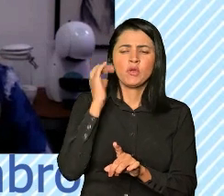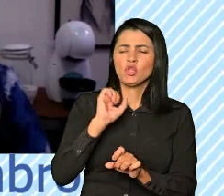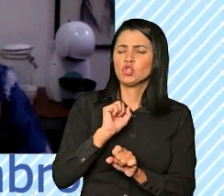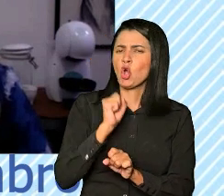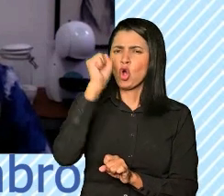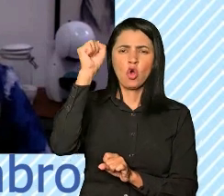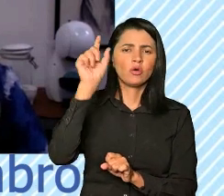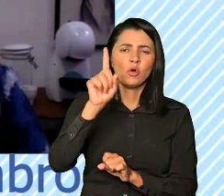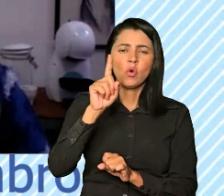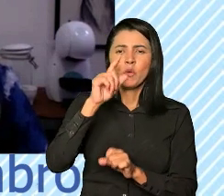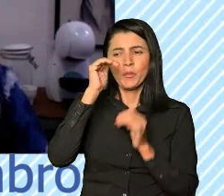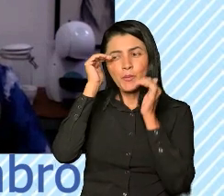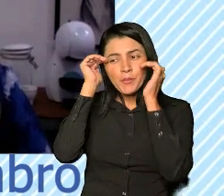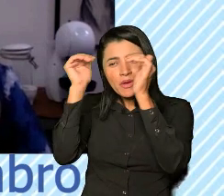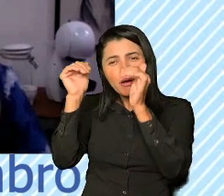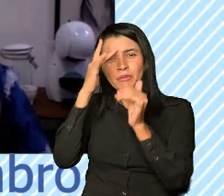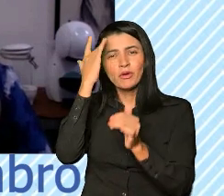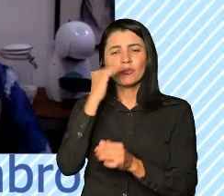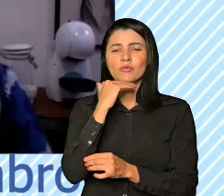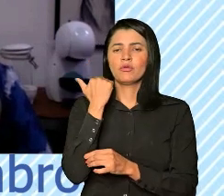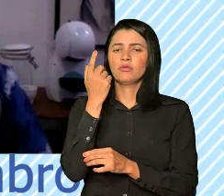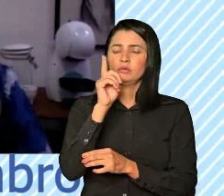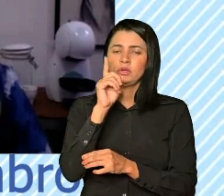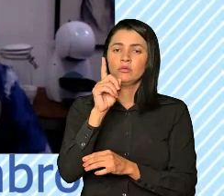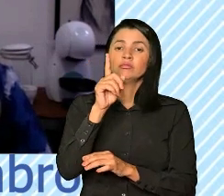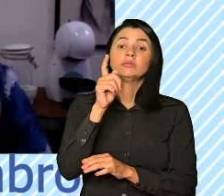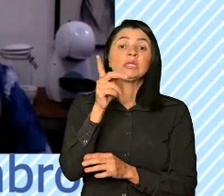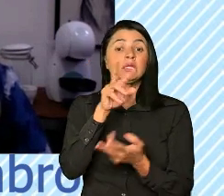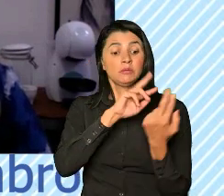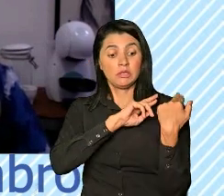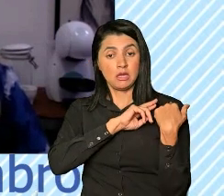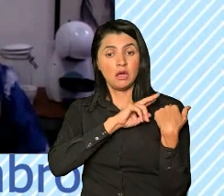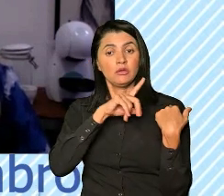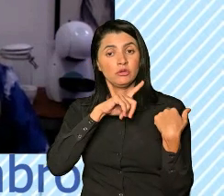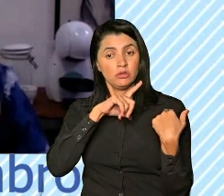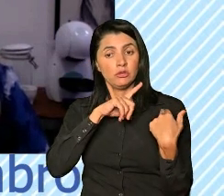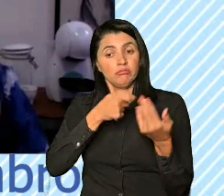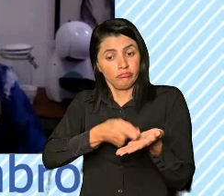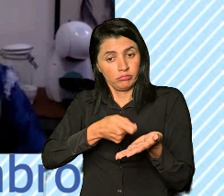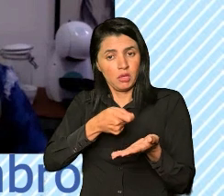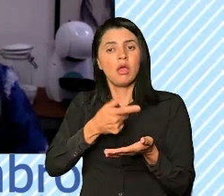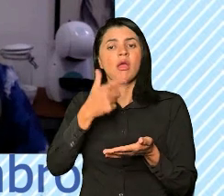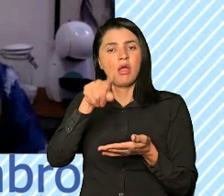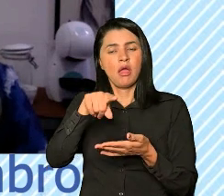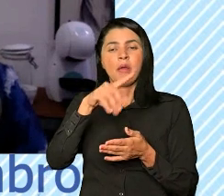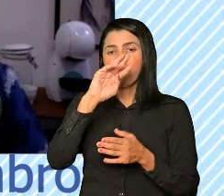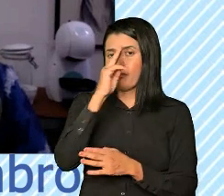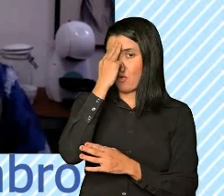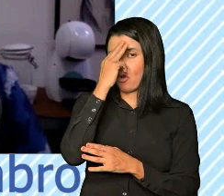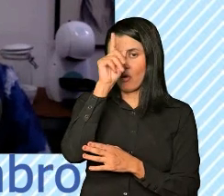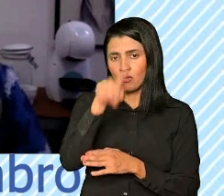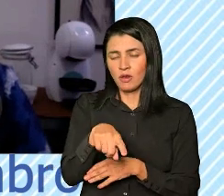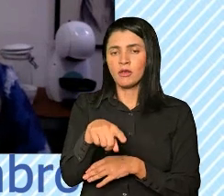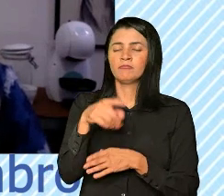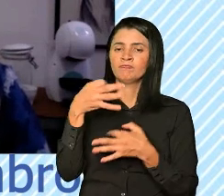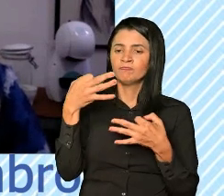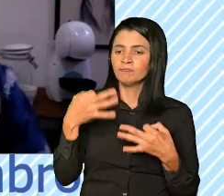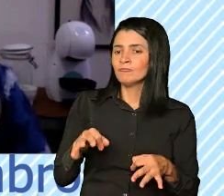aos mortos. O dever de memória, ele dialoga com uma perspectiva que vamos chamar de utilização exemplar, no termo de um